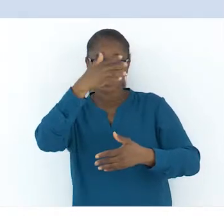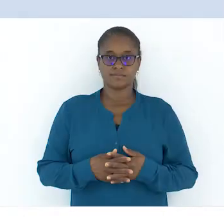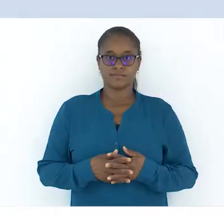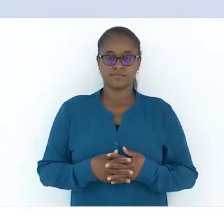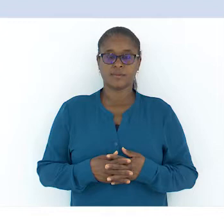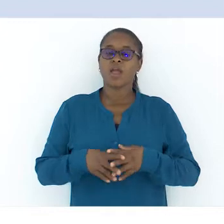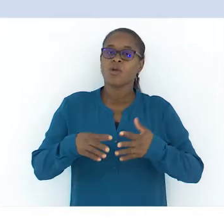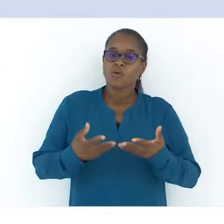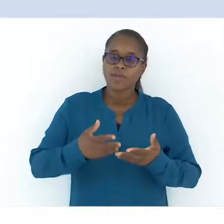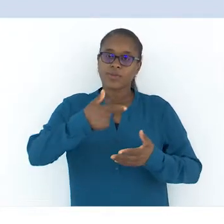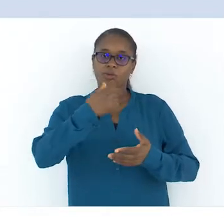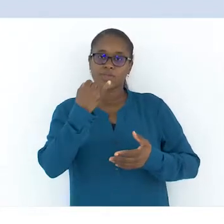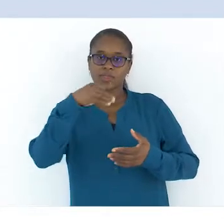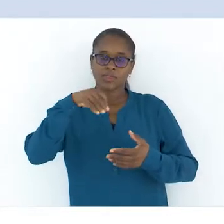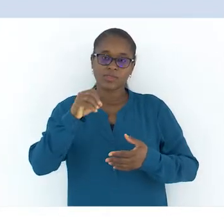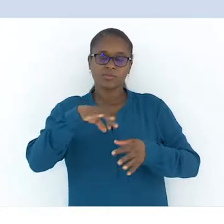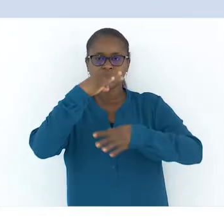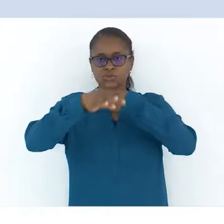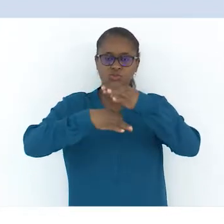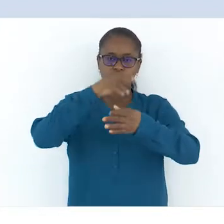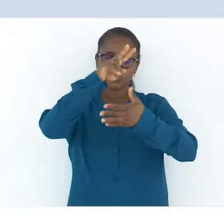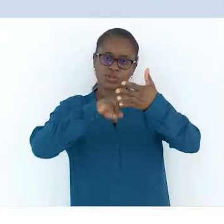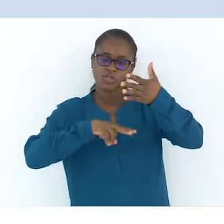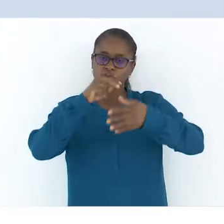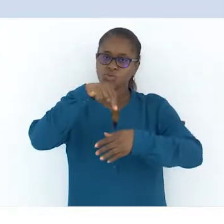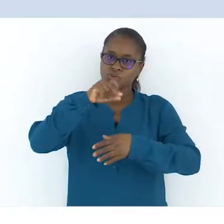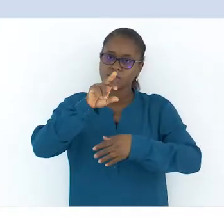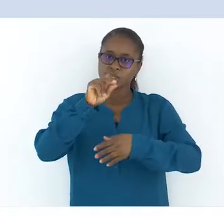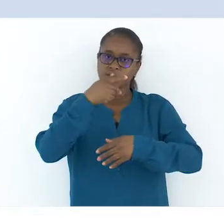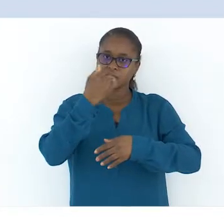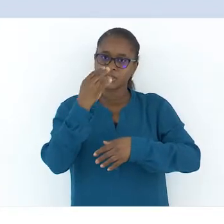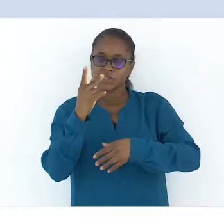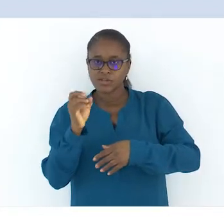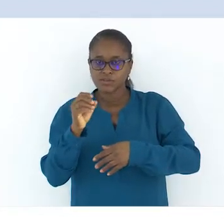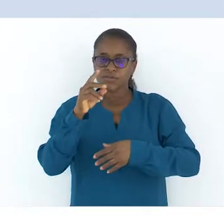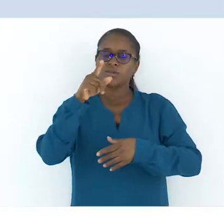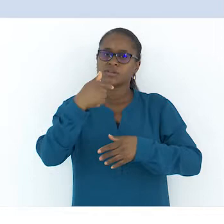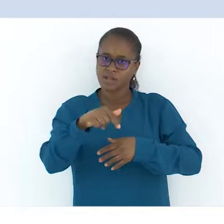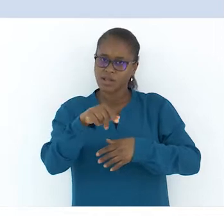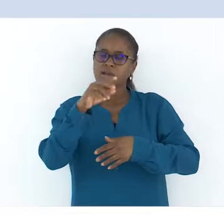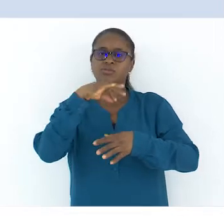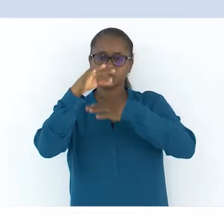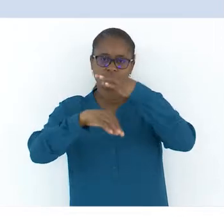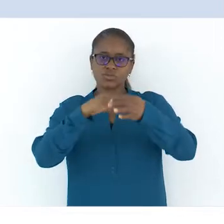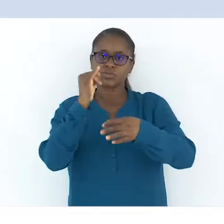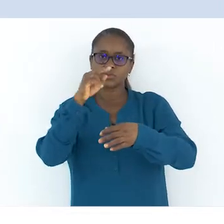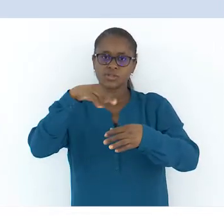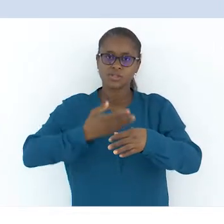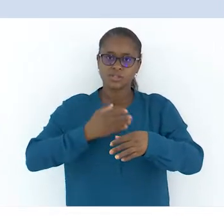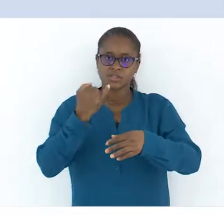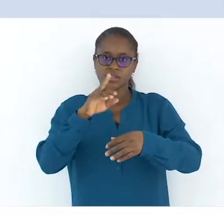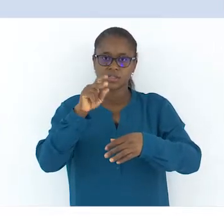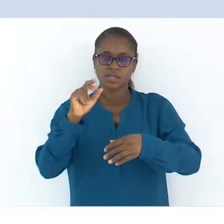pouco. Quanto ao tipo de discurso, no texto narrativo predomina o discurso indireto, enquanto que no